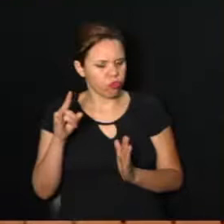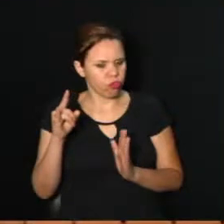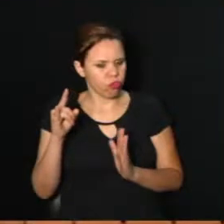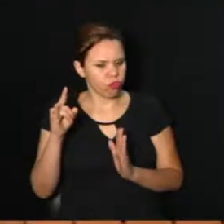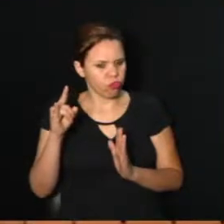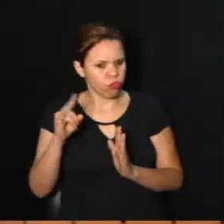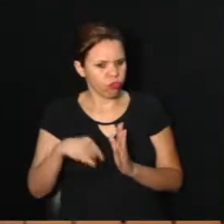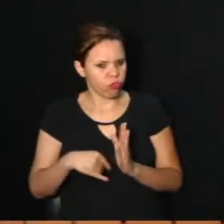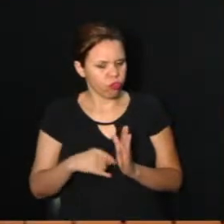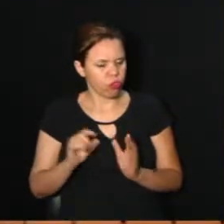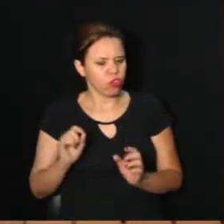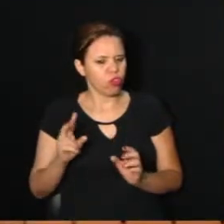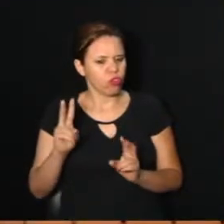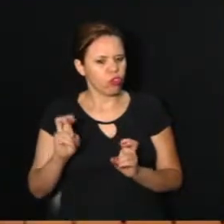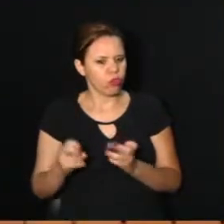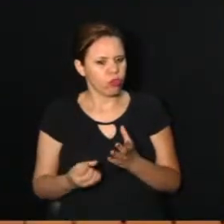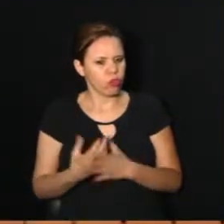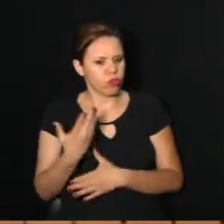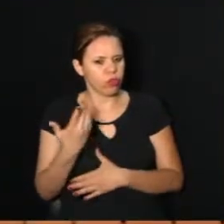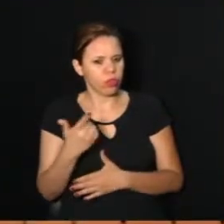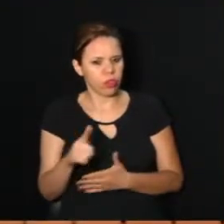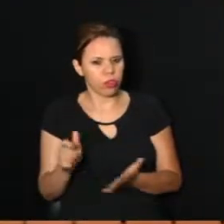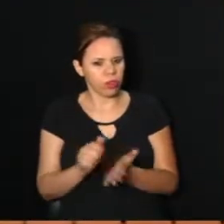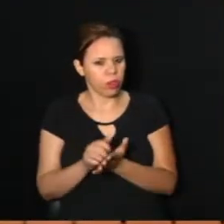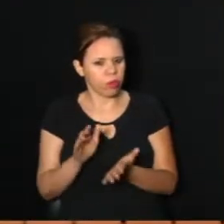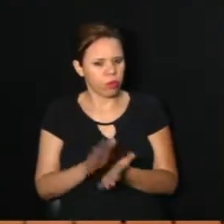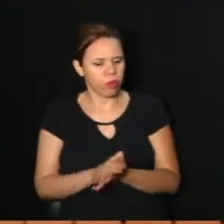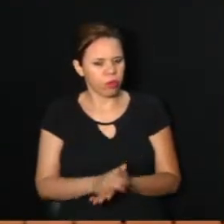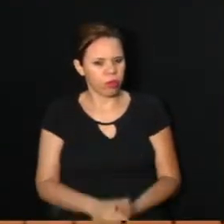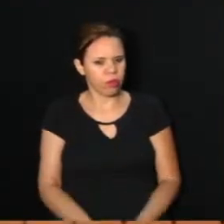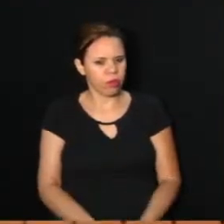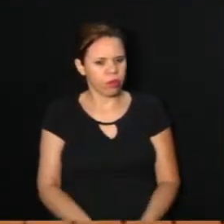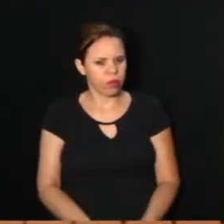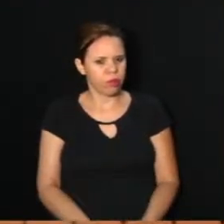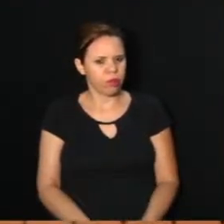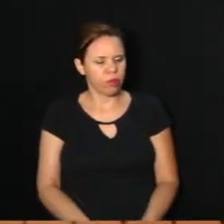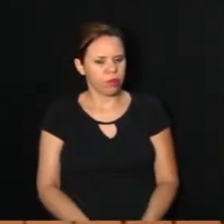fato imutável, inclusive o óbito.